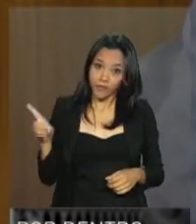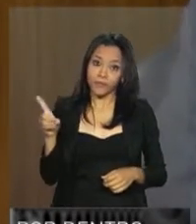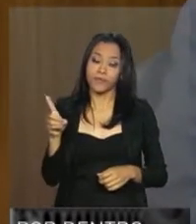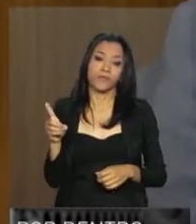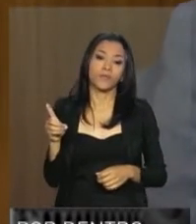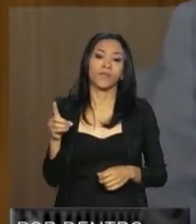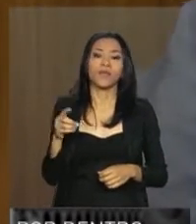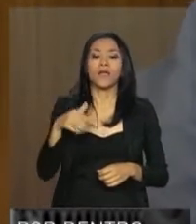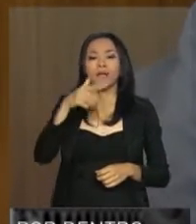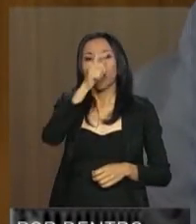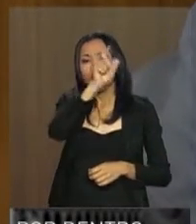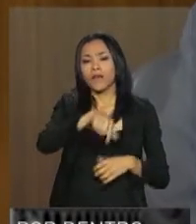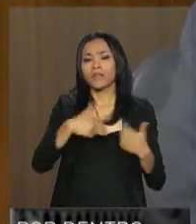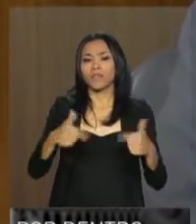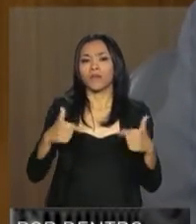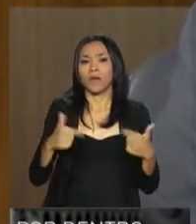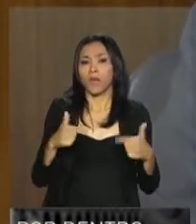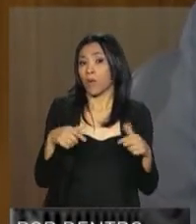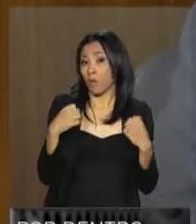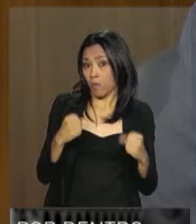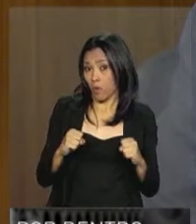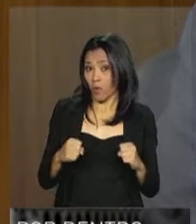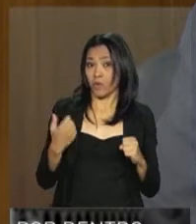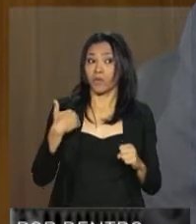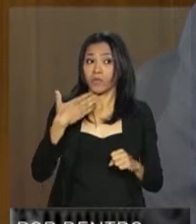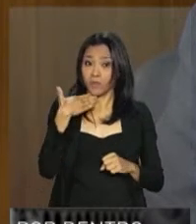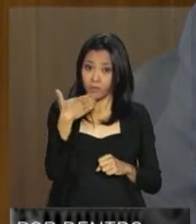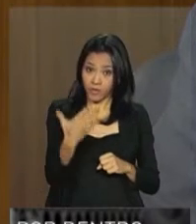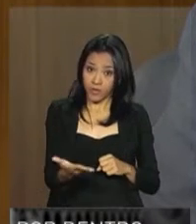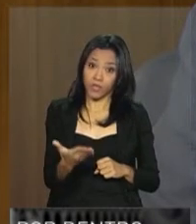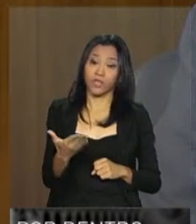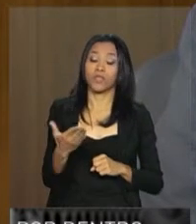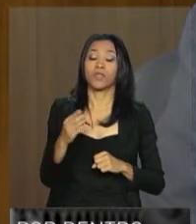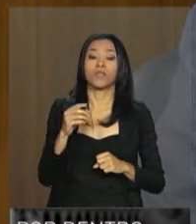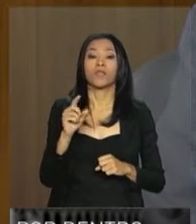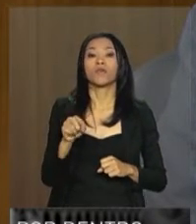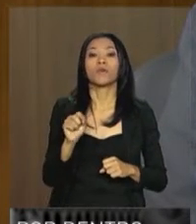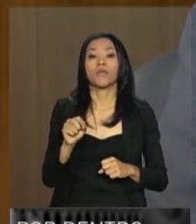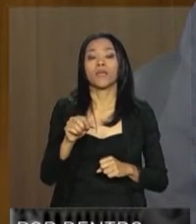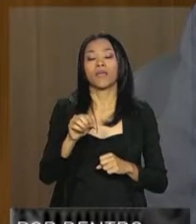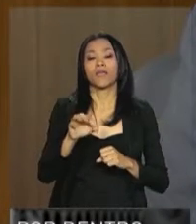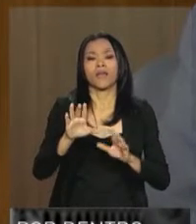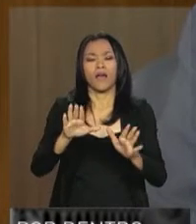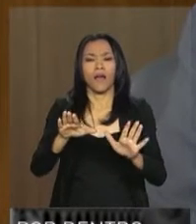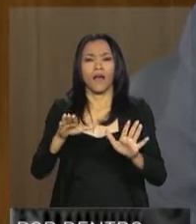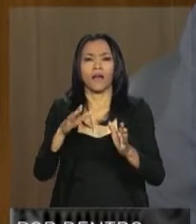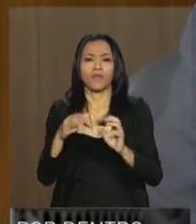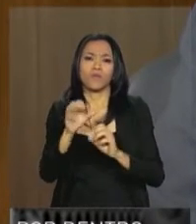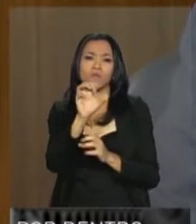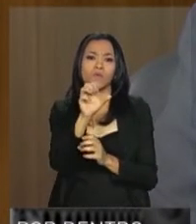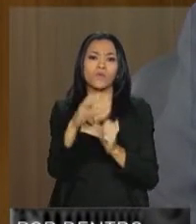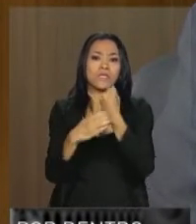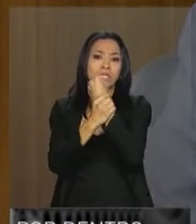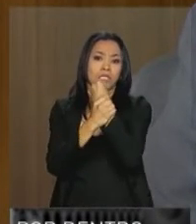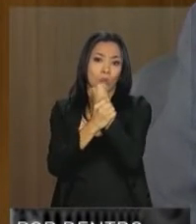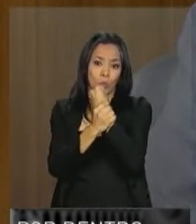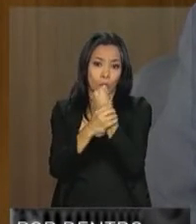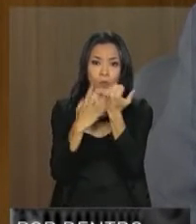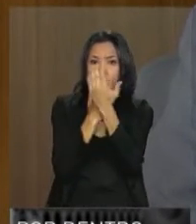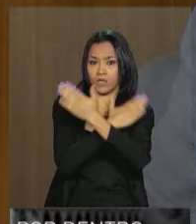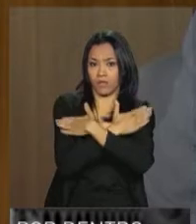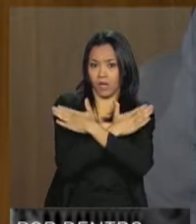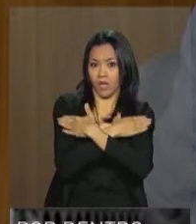trabalhador poderá fazer a solicitação do seguro-desemprego da sua própria casa qualquer computador